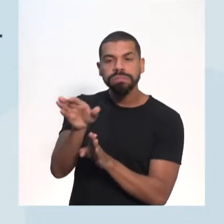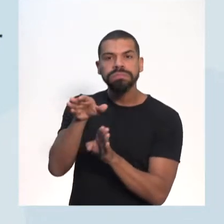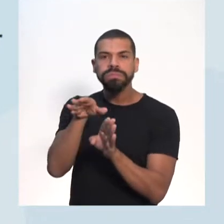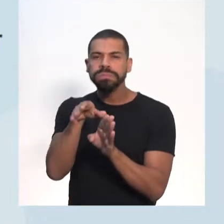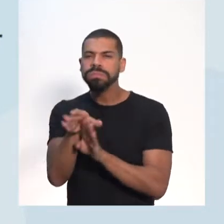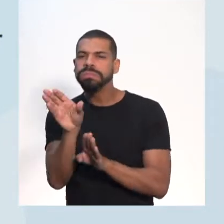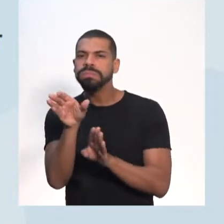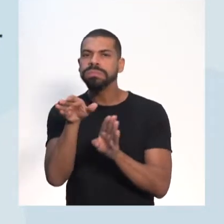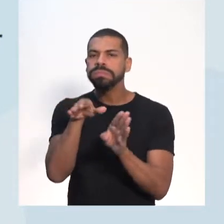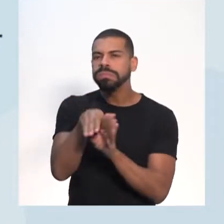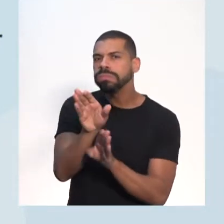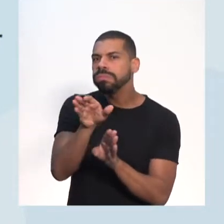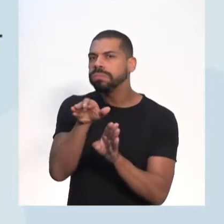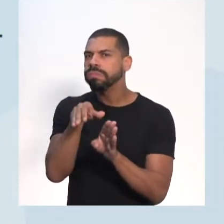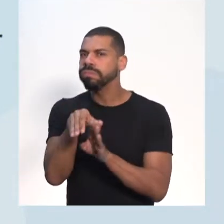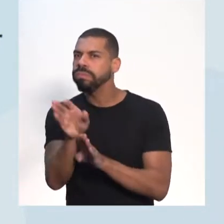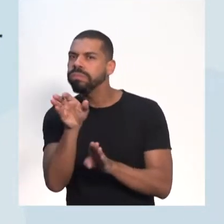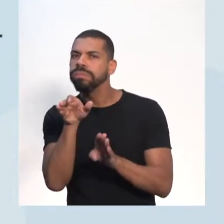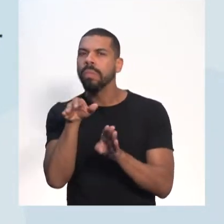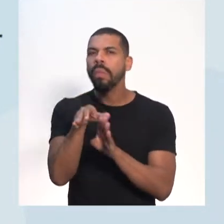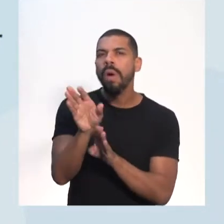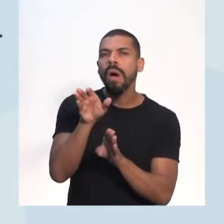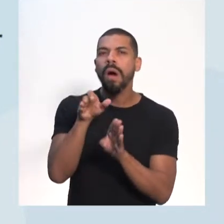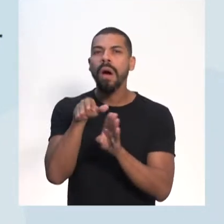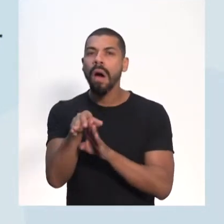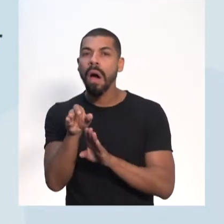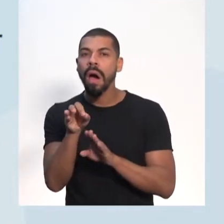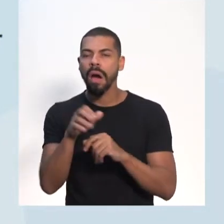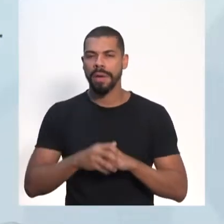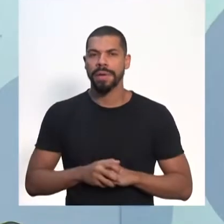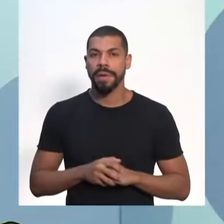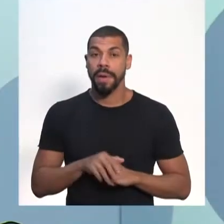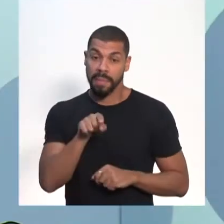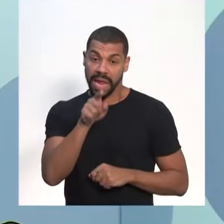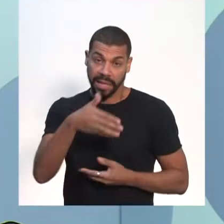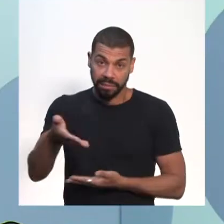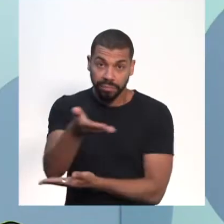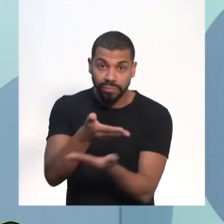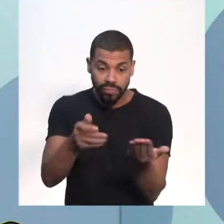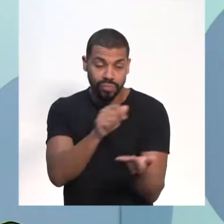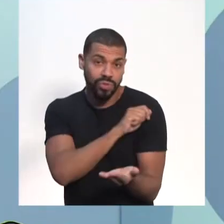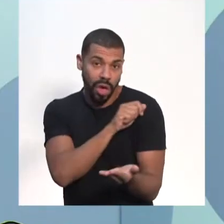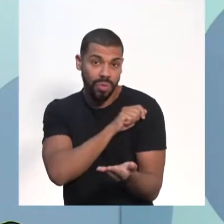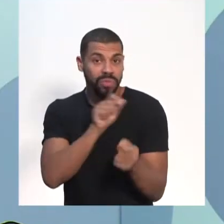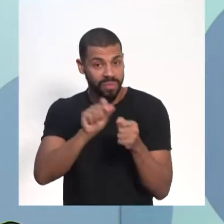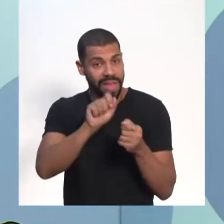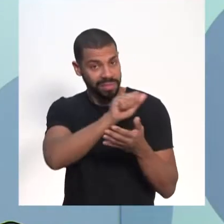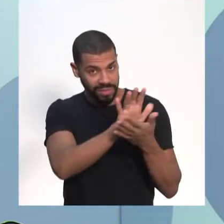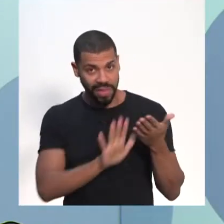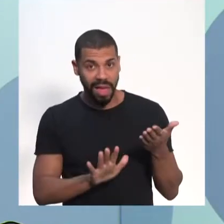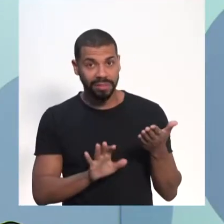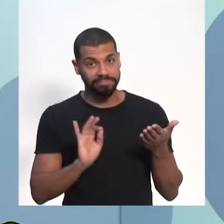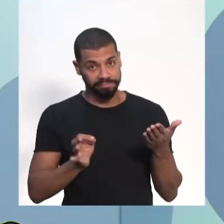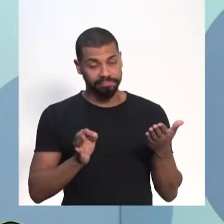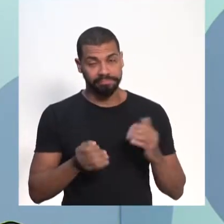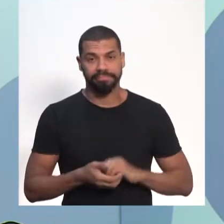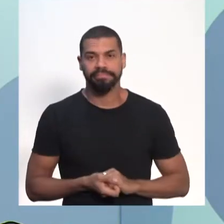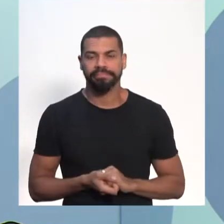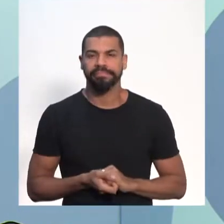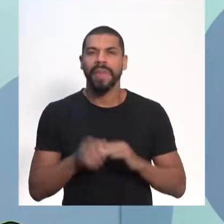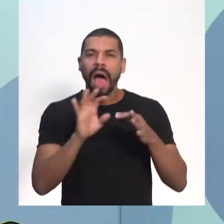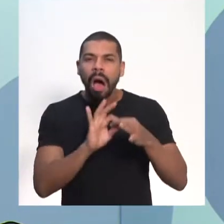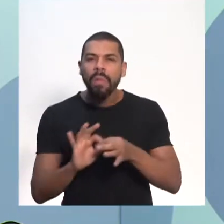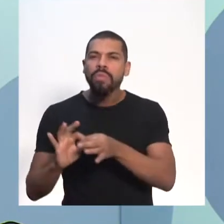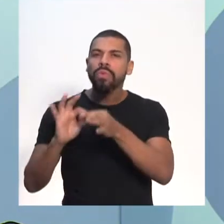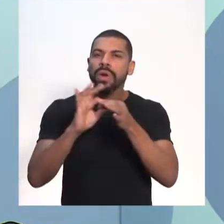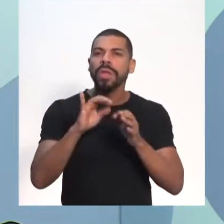esses estudantes, dar condições para que eles façam as atividades. Eu acho que é aí que está o elo, né?